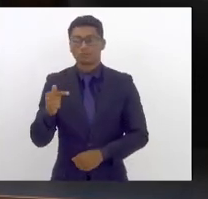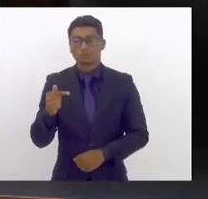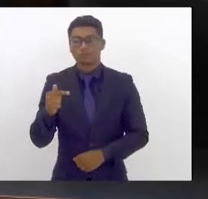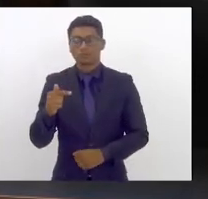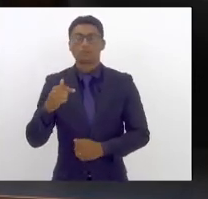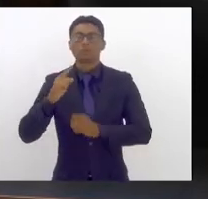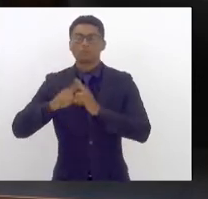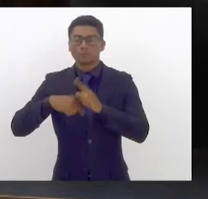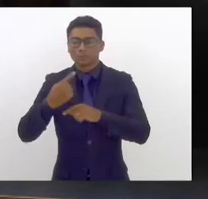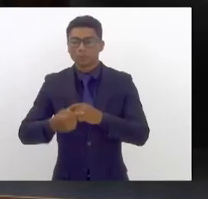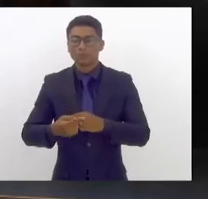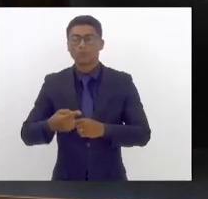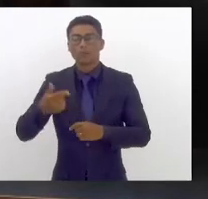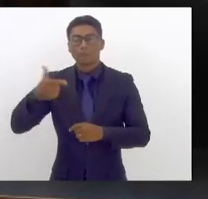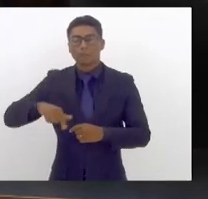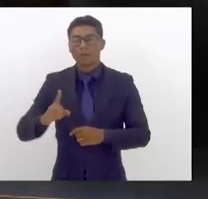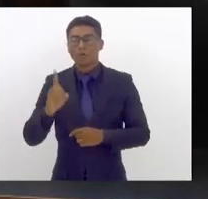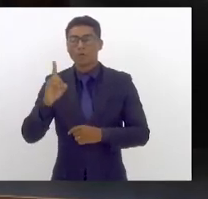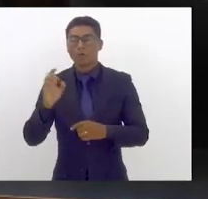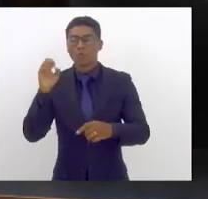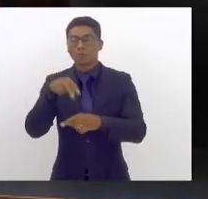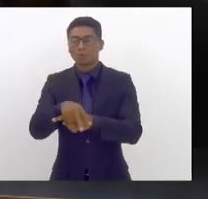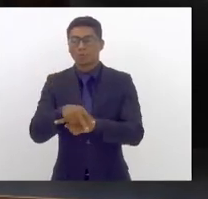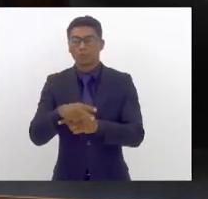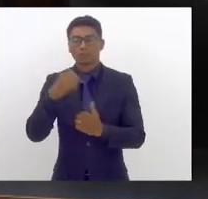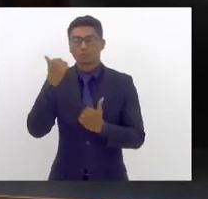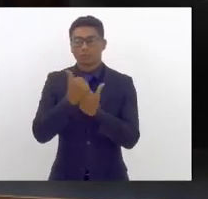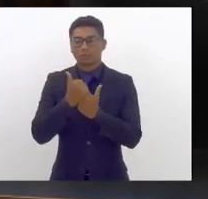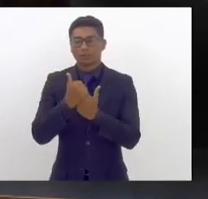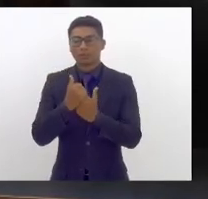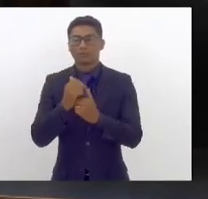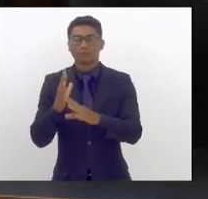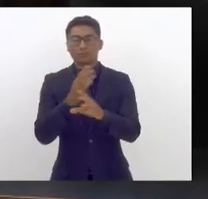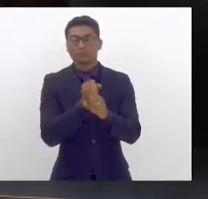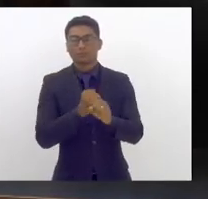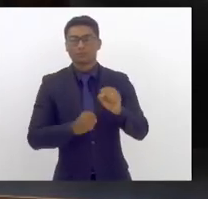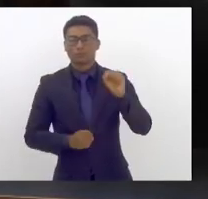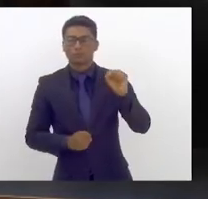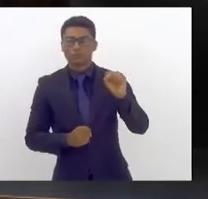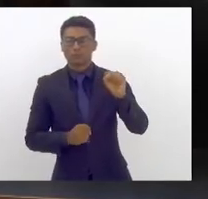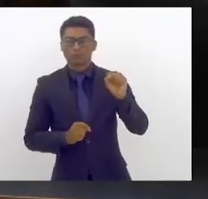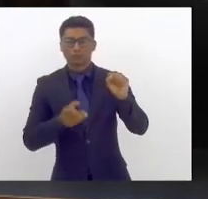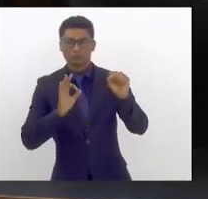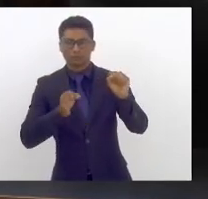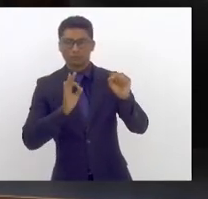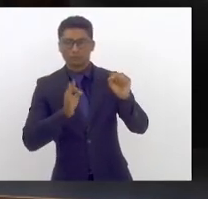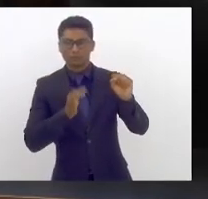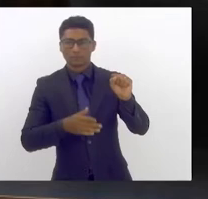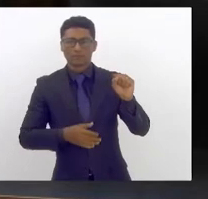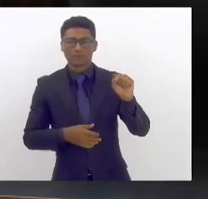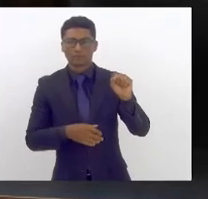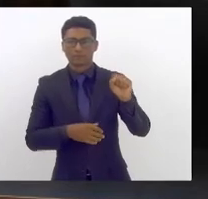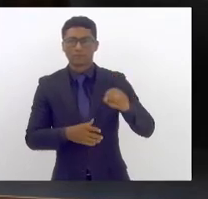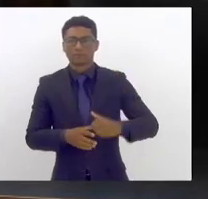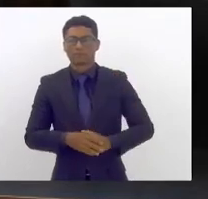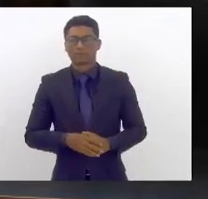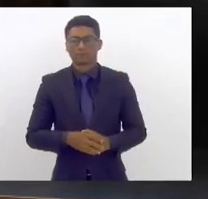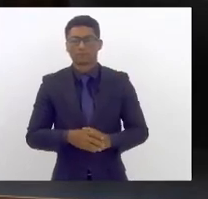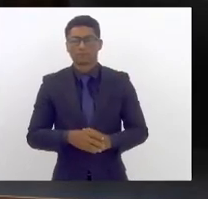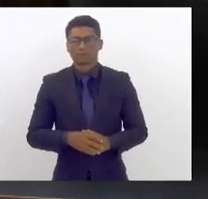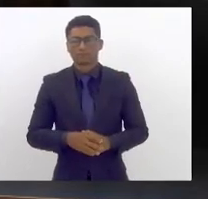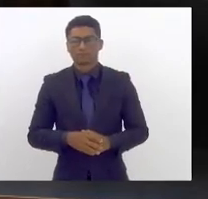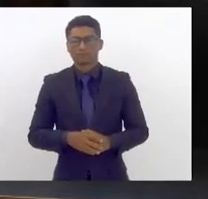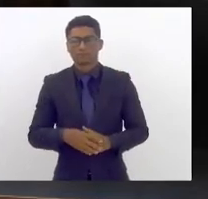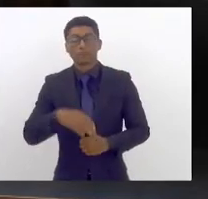mais uma mulher que entrou na suplência né ficamos em oito se não me falha a memória eram oito mulheres e